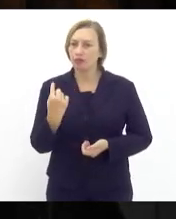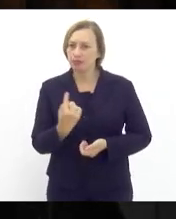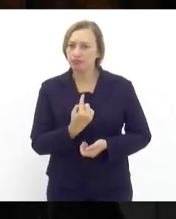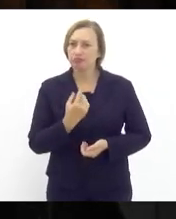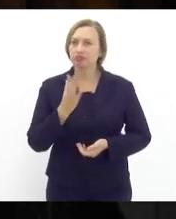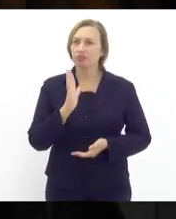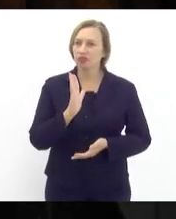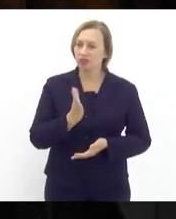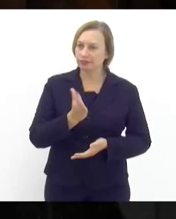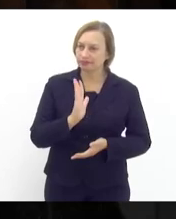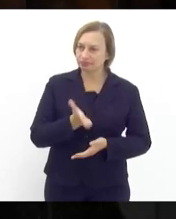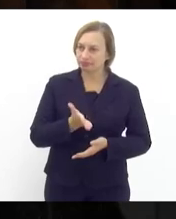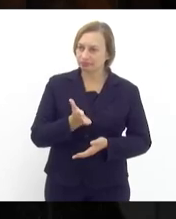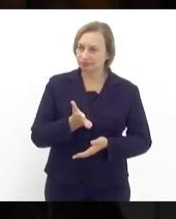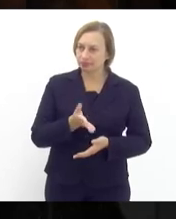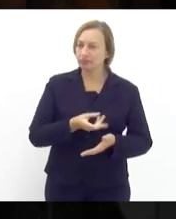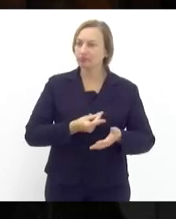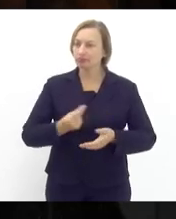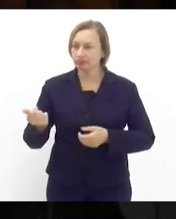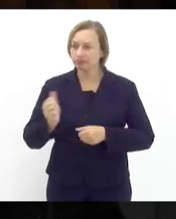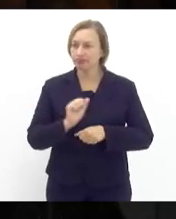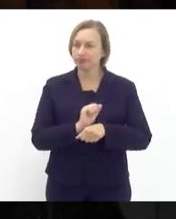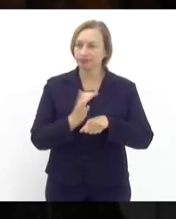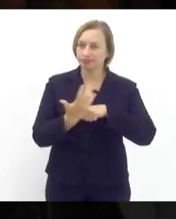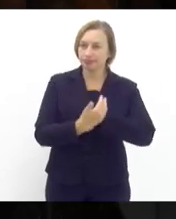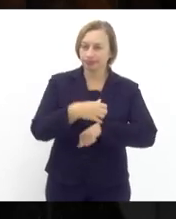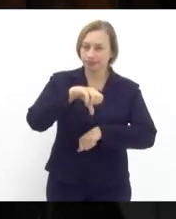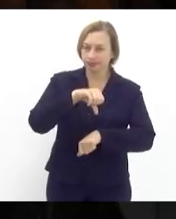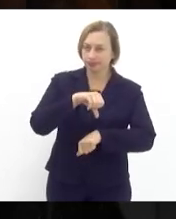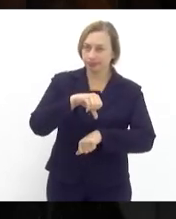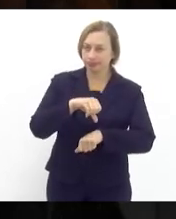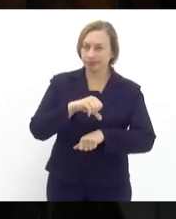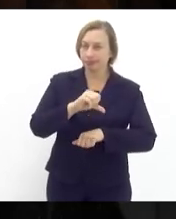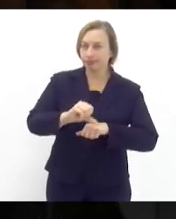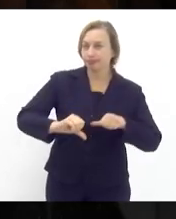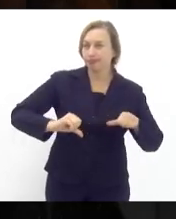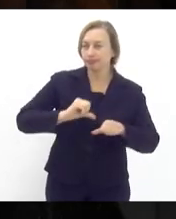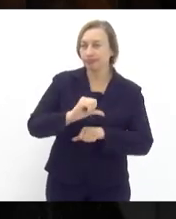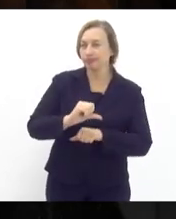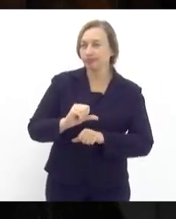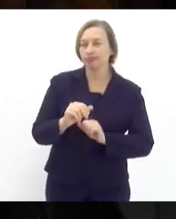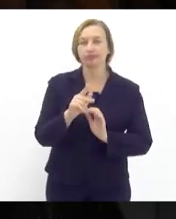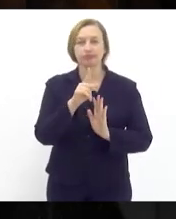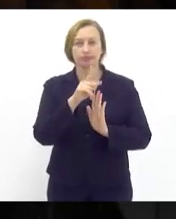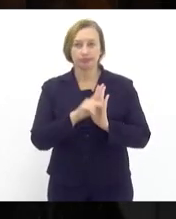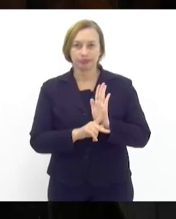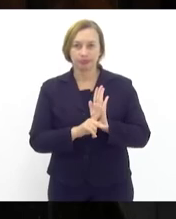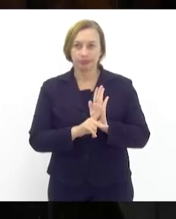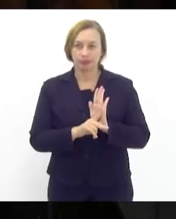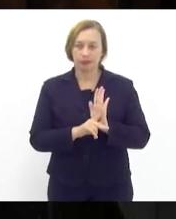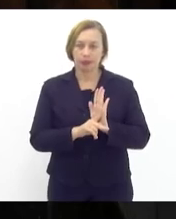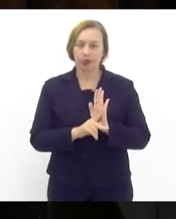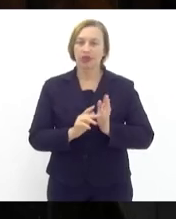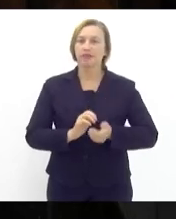em estado de calamidade pública para transformar o projeto através